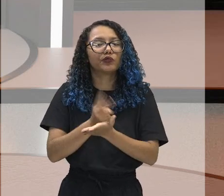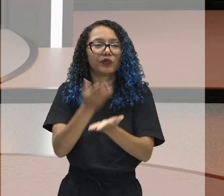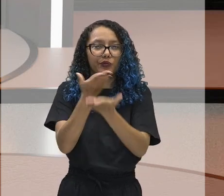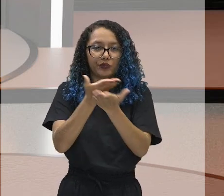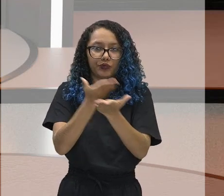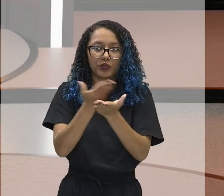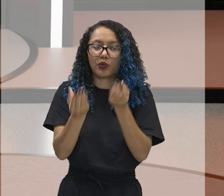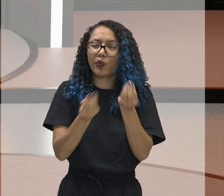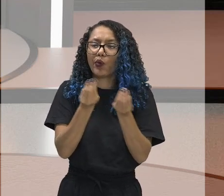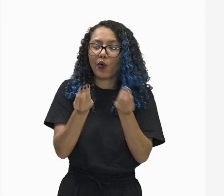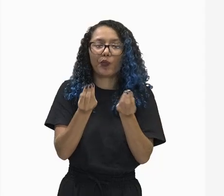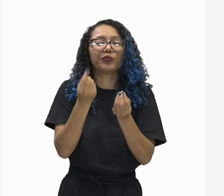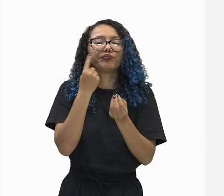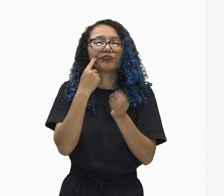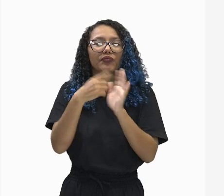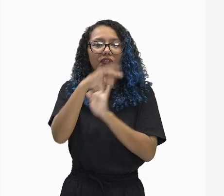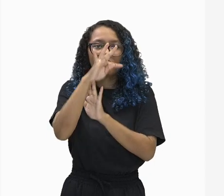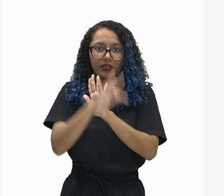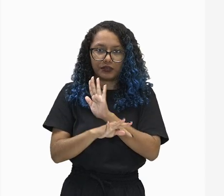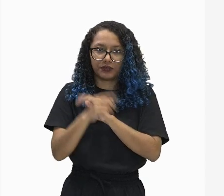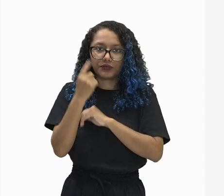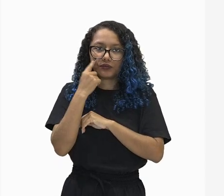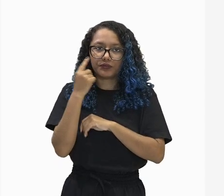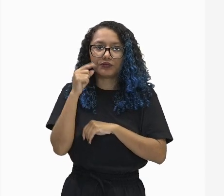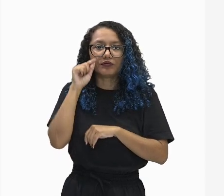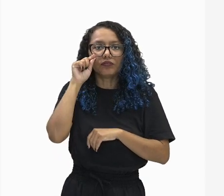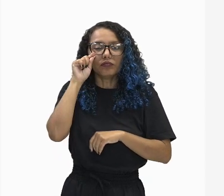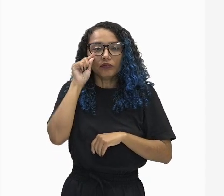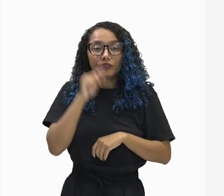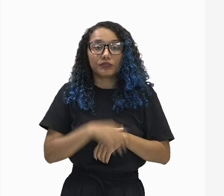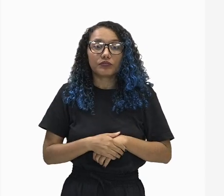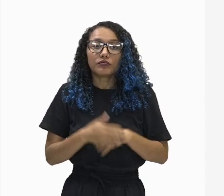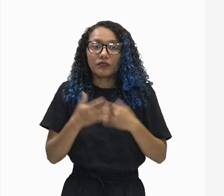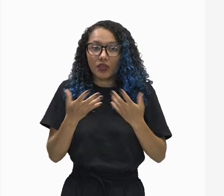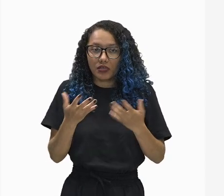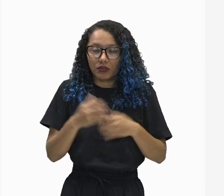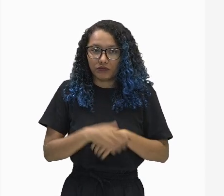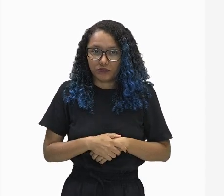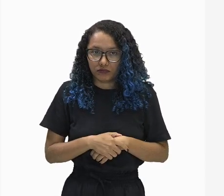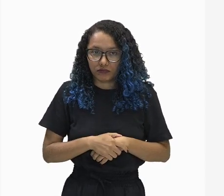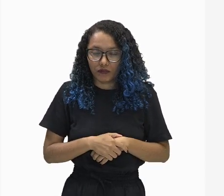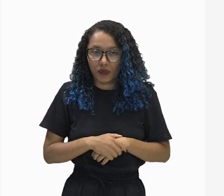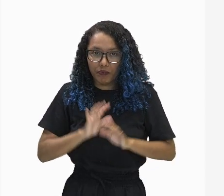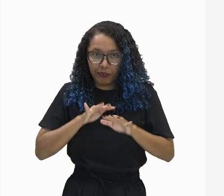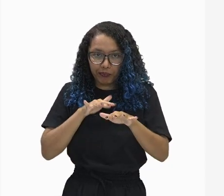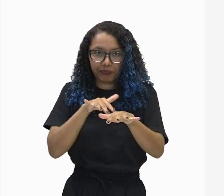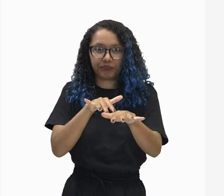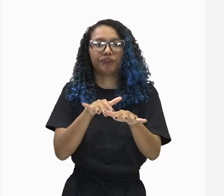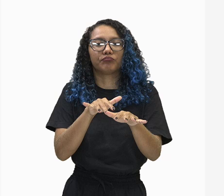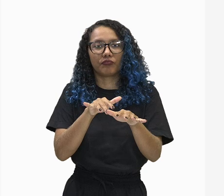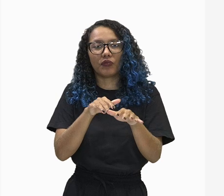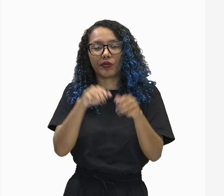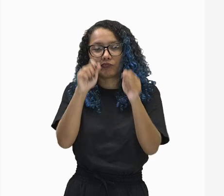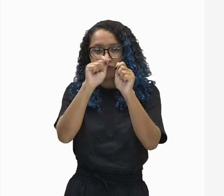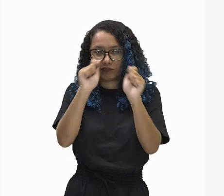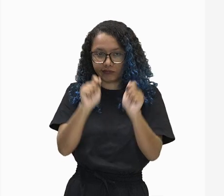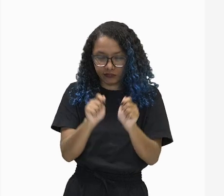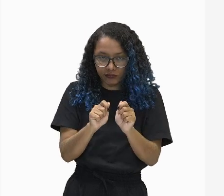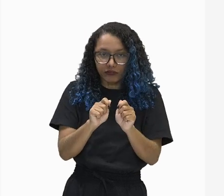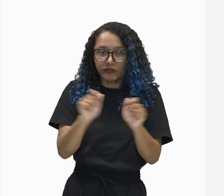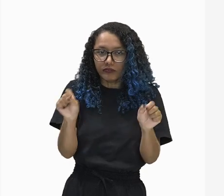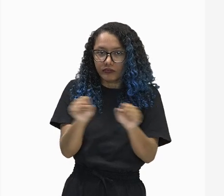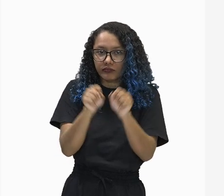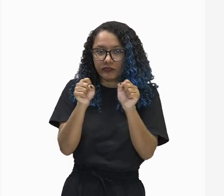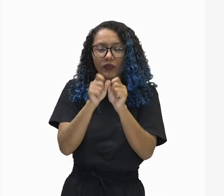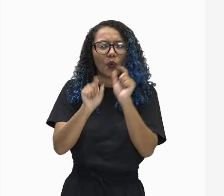essa questão. Vamos ao texto. Vamos lá, galera. Movimento iconoclasta, ou também chamado de iconoclastia. Vamos ver do